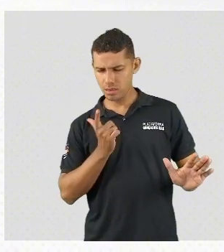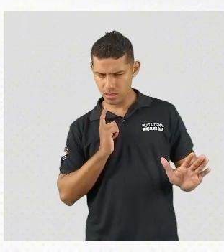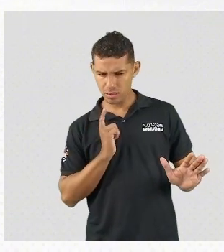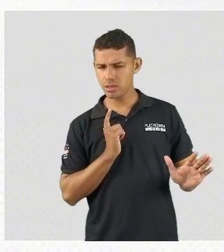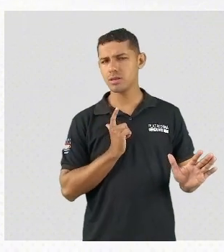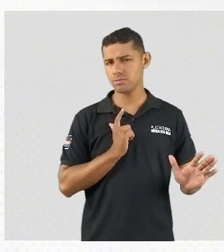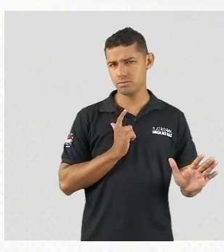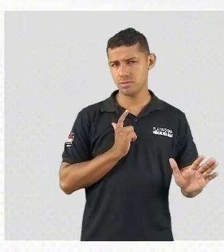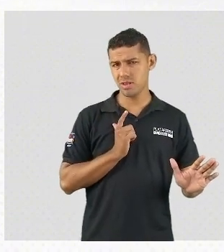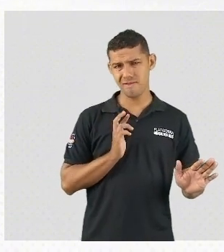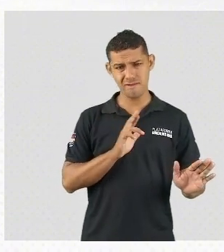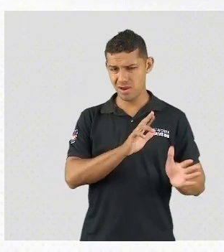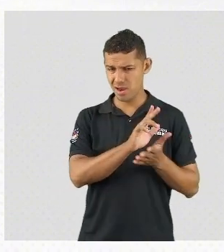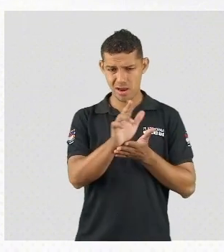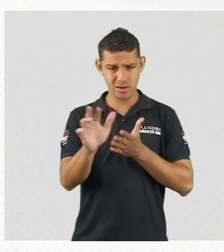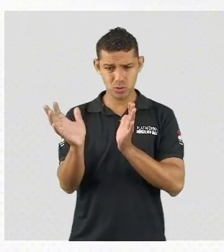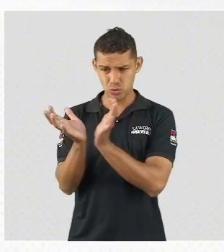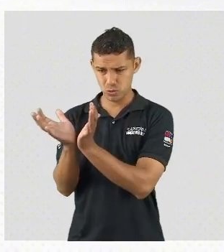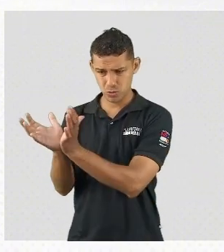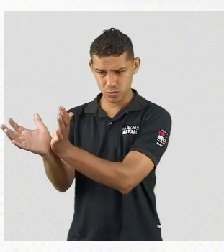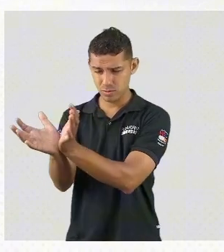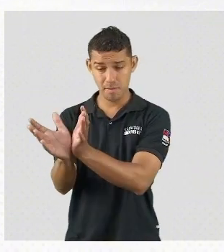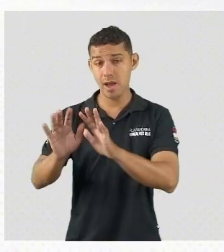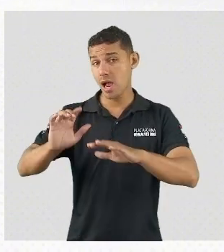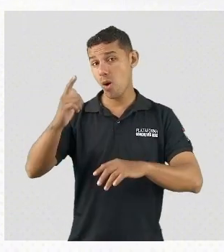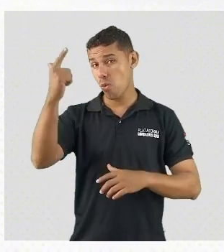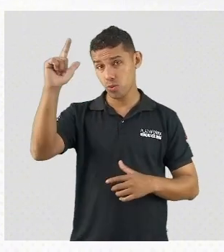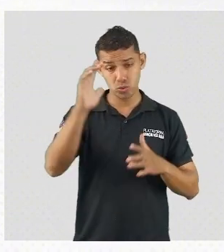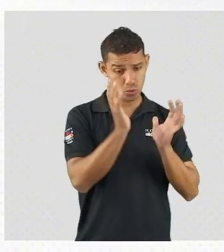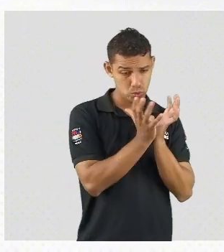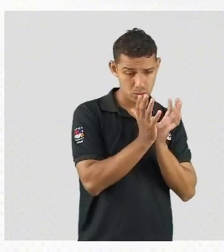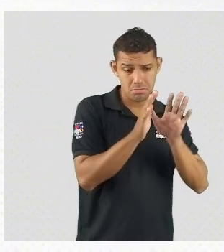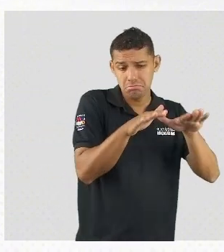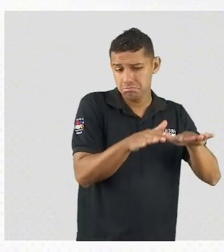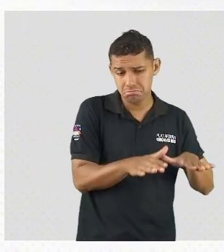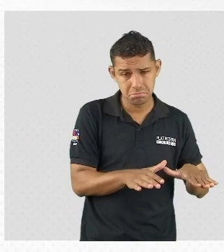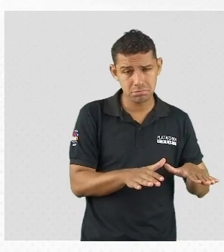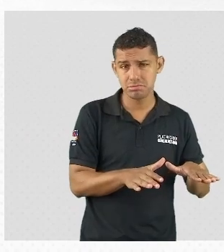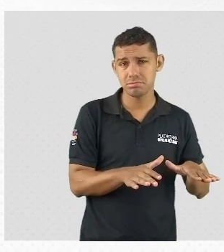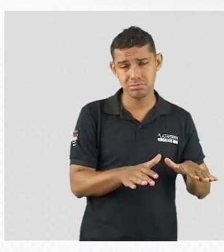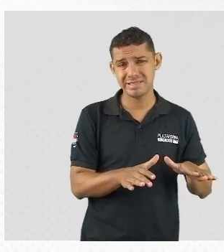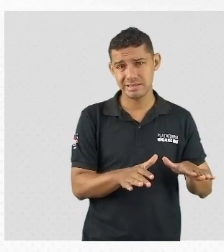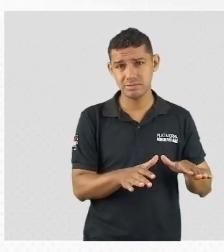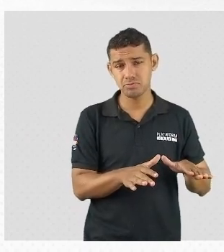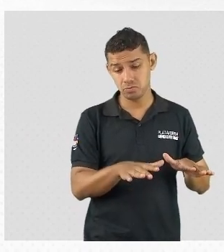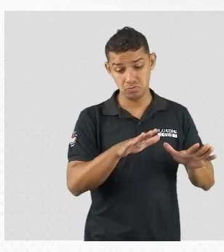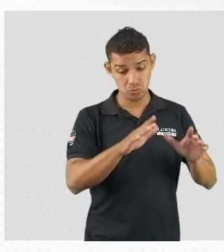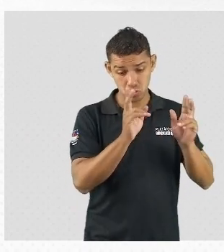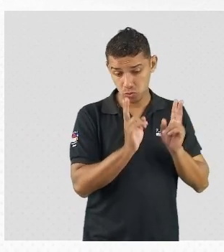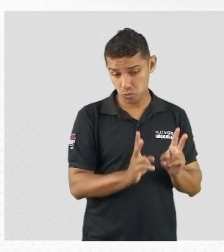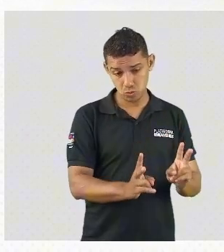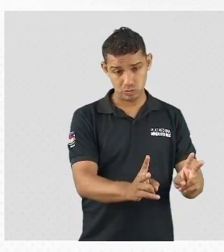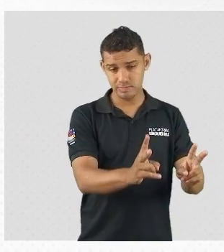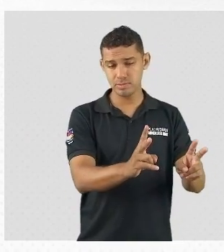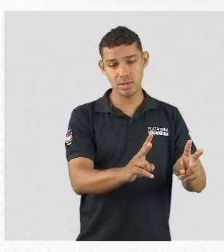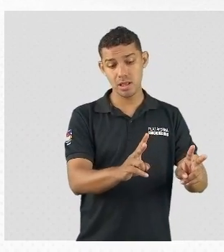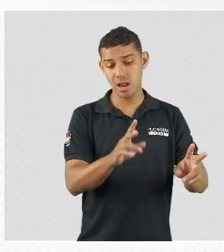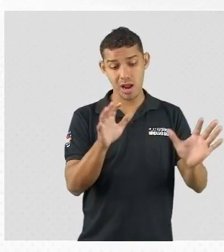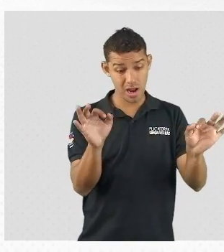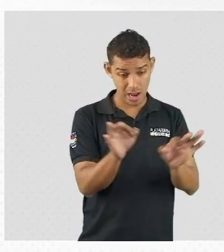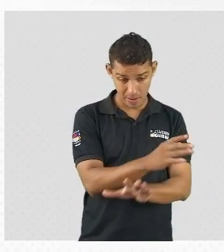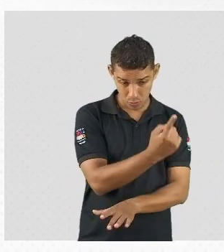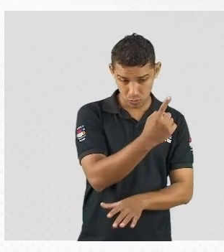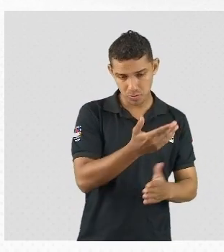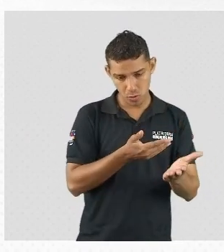Coexistiram. Tem vários grupos humanos que eram nômades, mas tem vários grupos humanos que eram já sedentários, tá? Desse processo. Não acabou um para começar